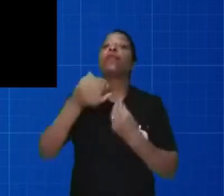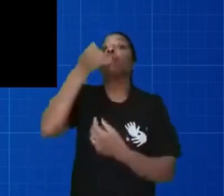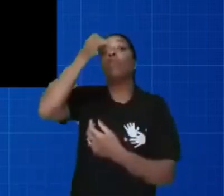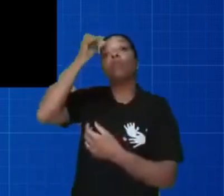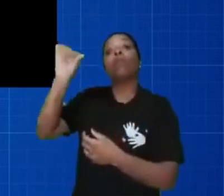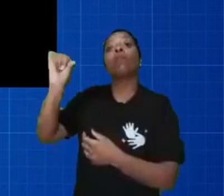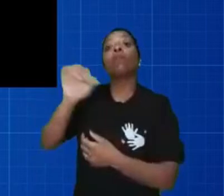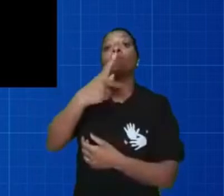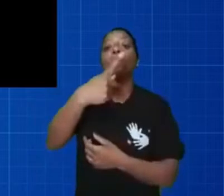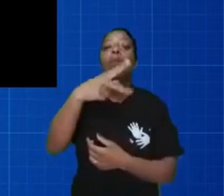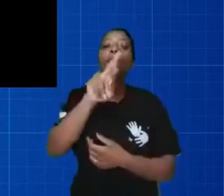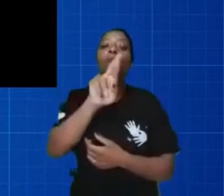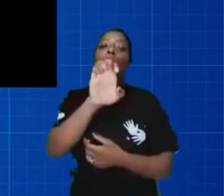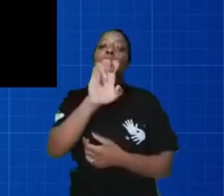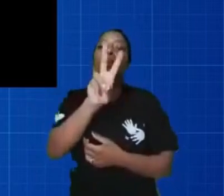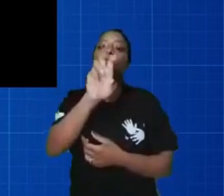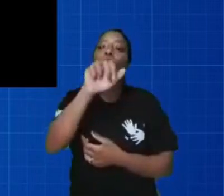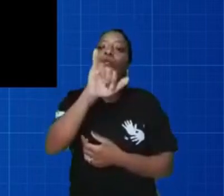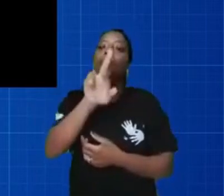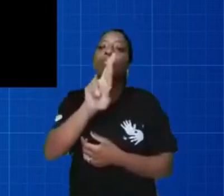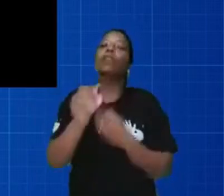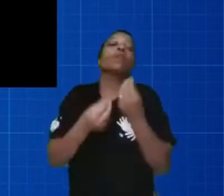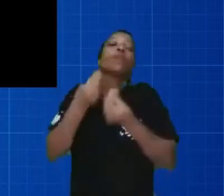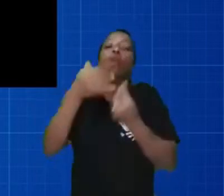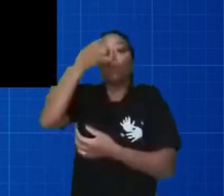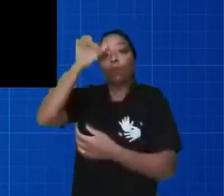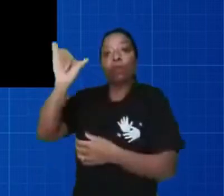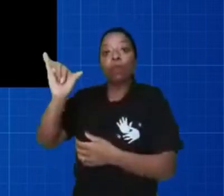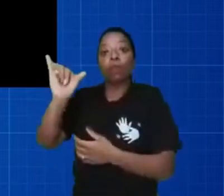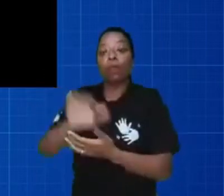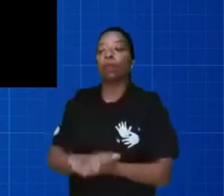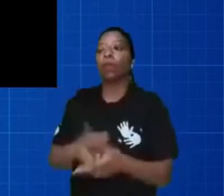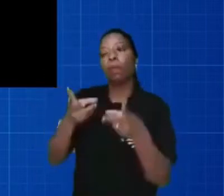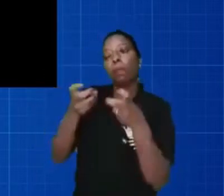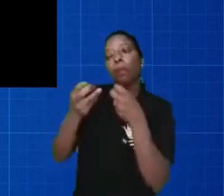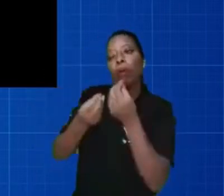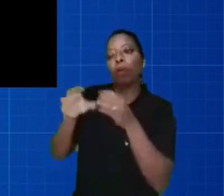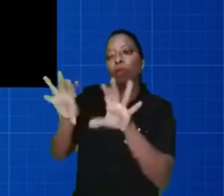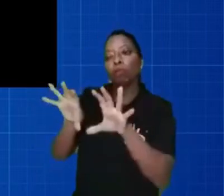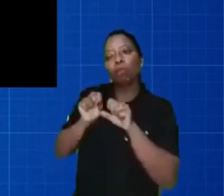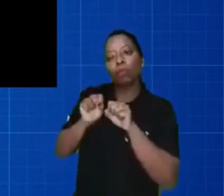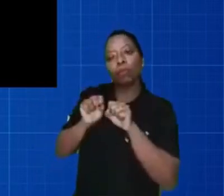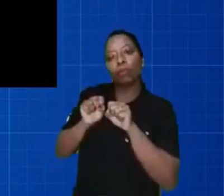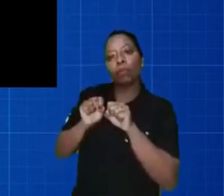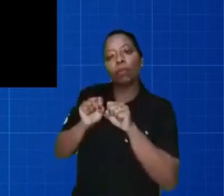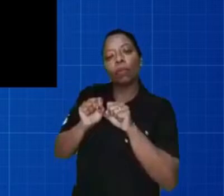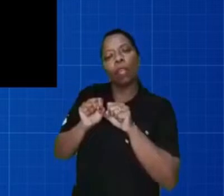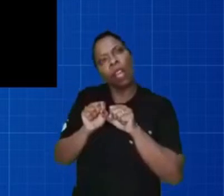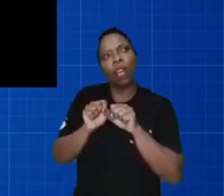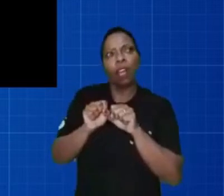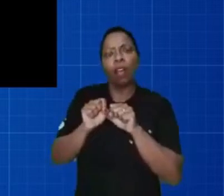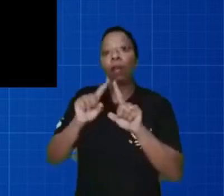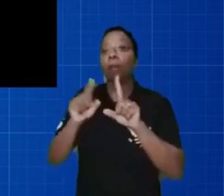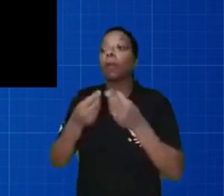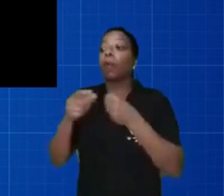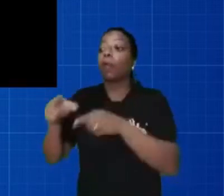que olhar a forma de transmissão, né? Então, não tem como a gente falar de prevenção sem olhar como que a doença é transmitida, de que